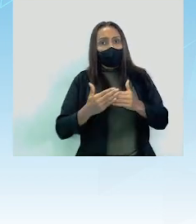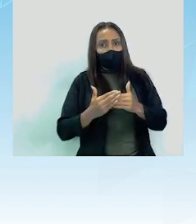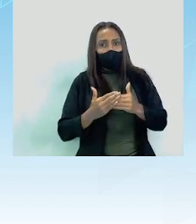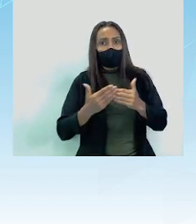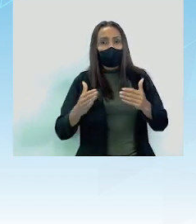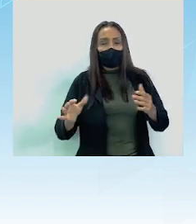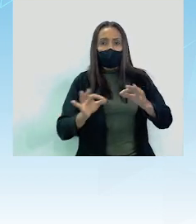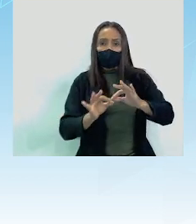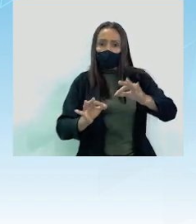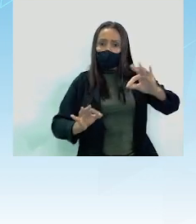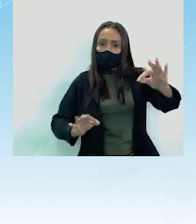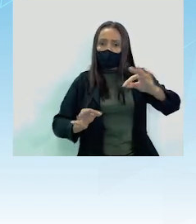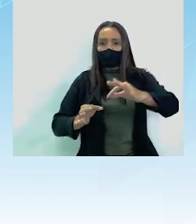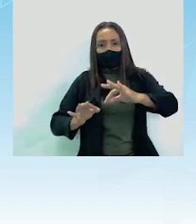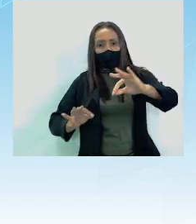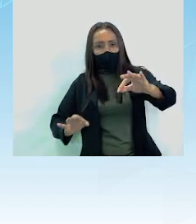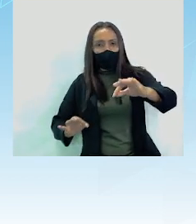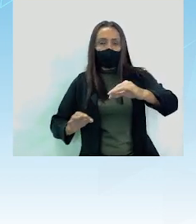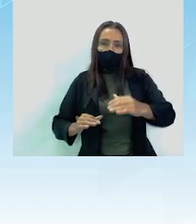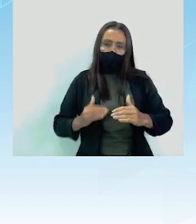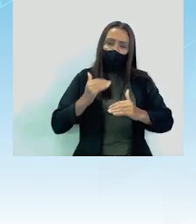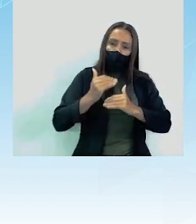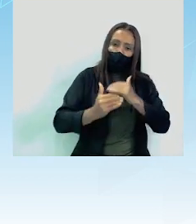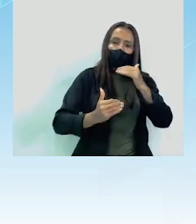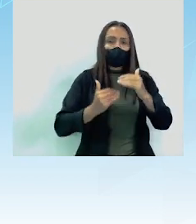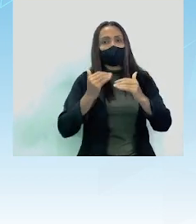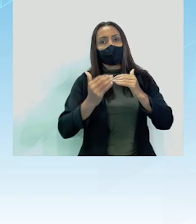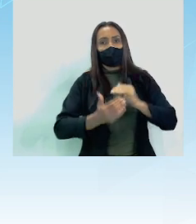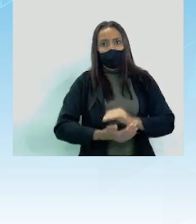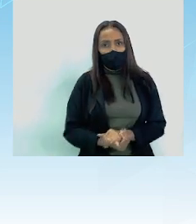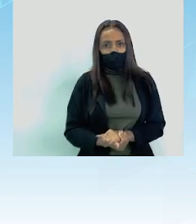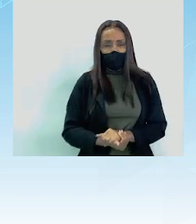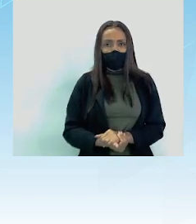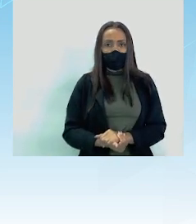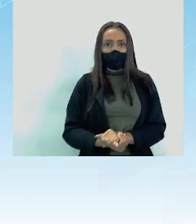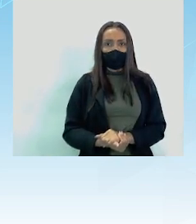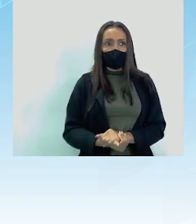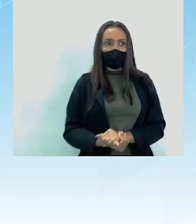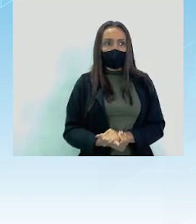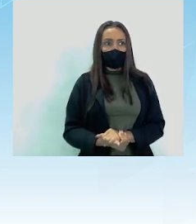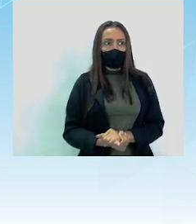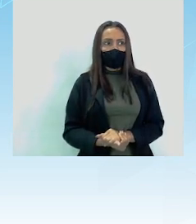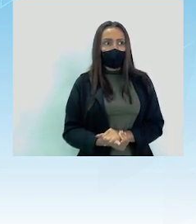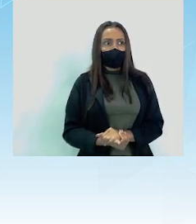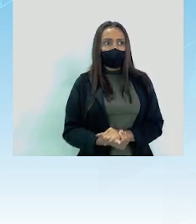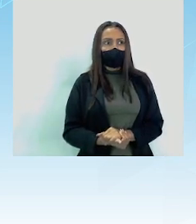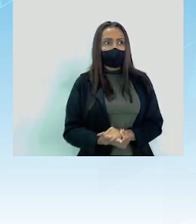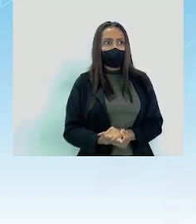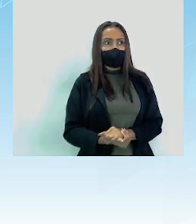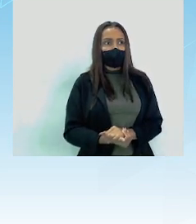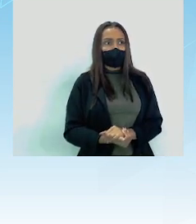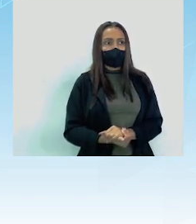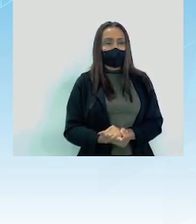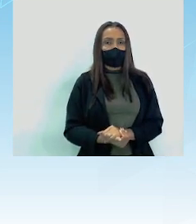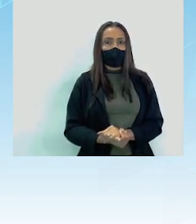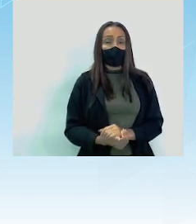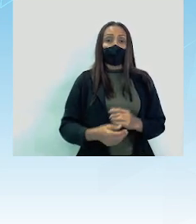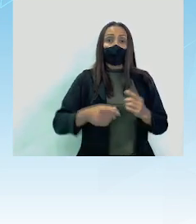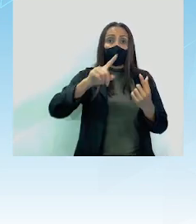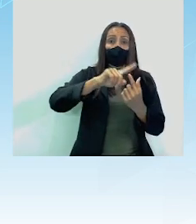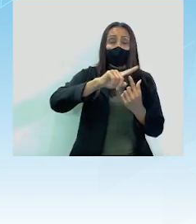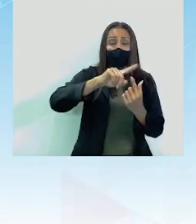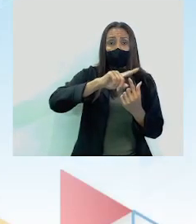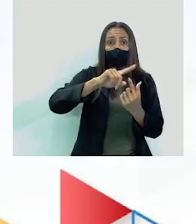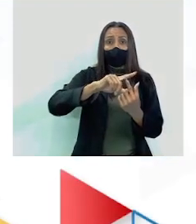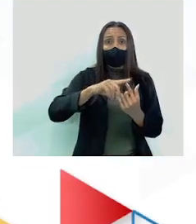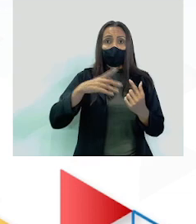também o grau de dificuldade, o grau da distância da trilha que você está participando, tá? Então, os tipos de trilha, a gente